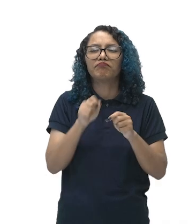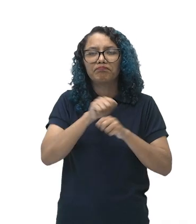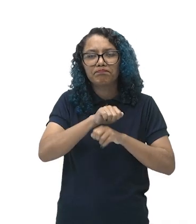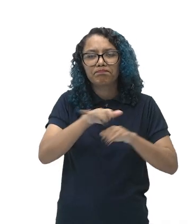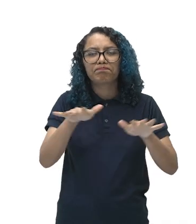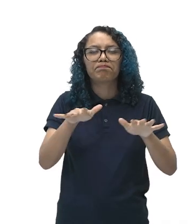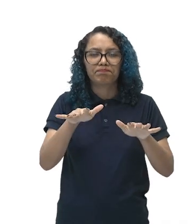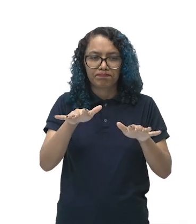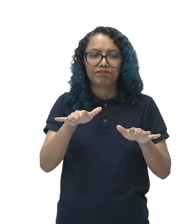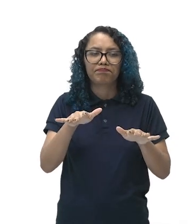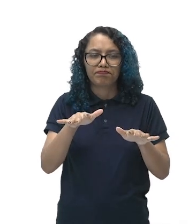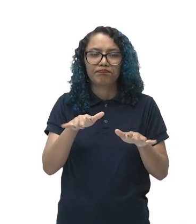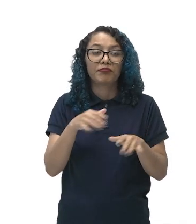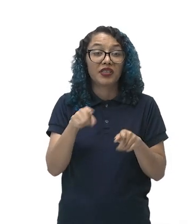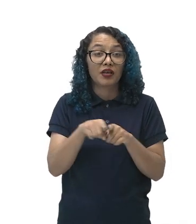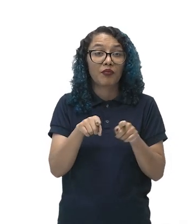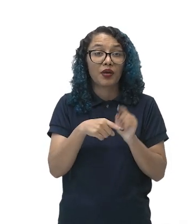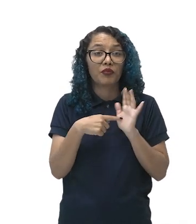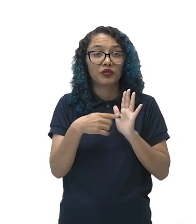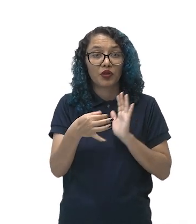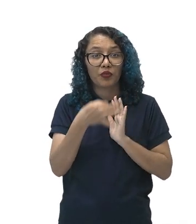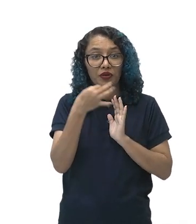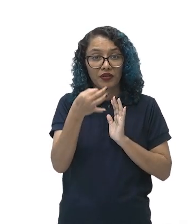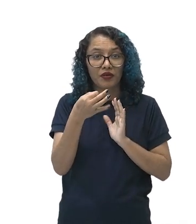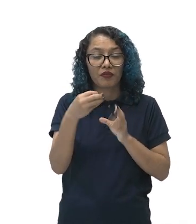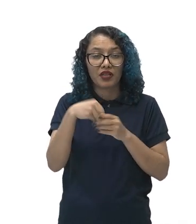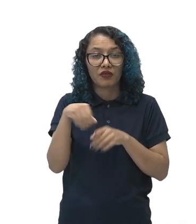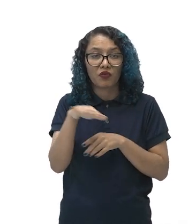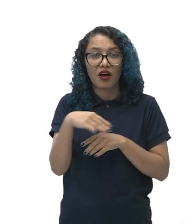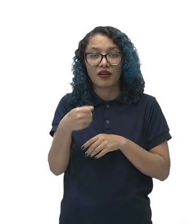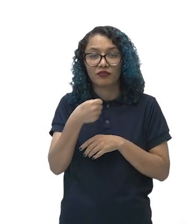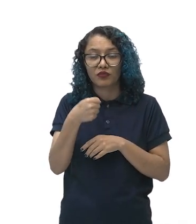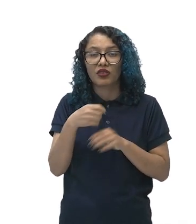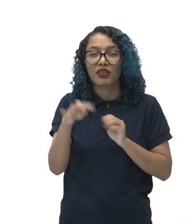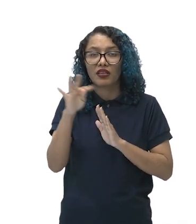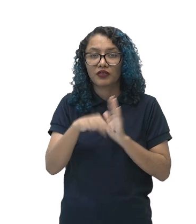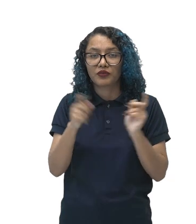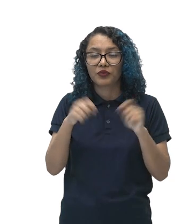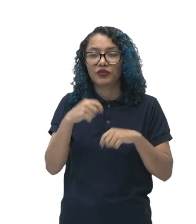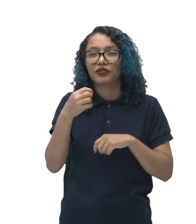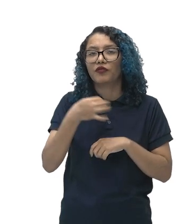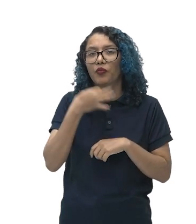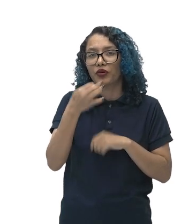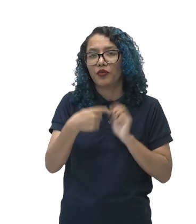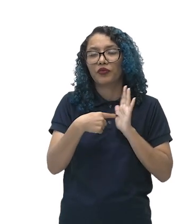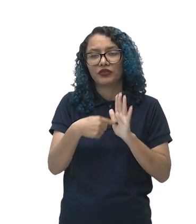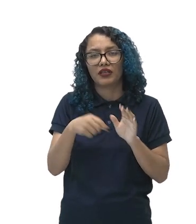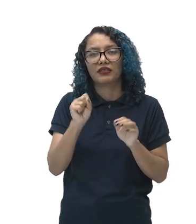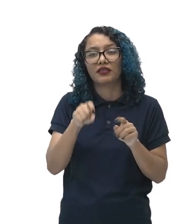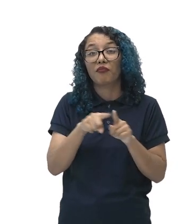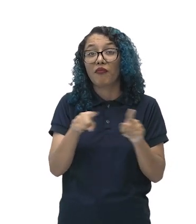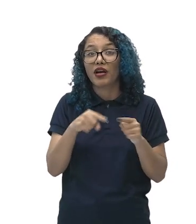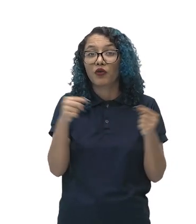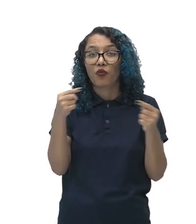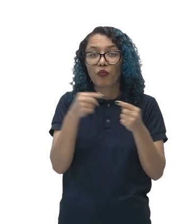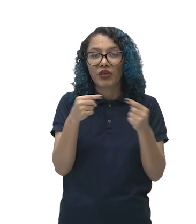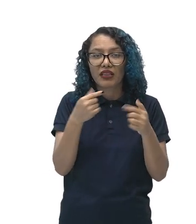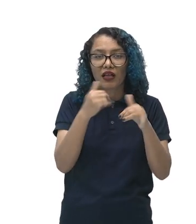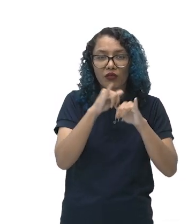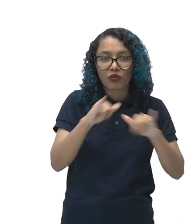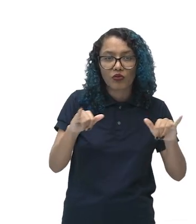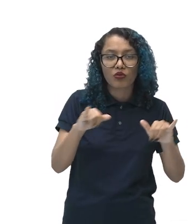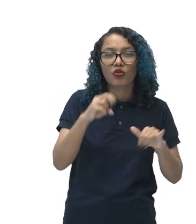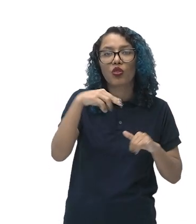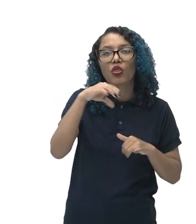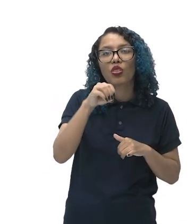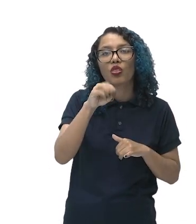e opinar. Então percebam, no ambiente jornalístico tem também texto para opinar, mas de novo não é a notícia. A notícia